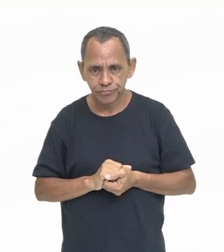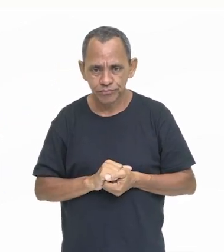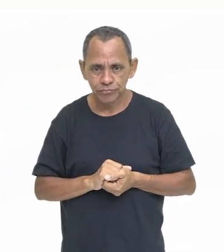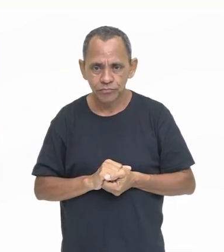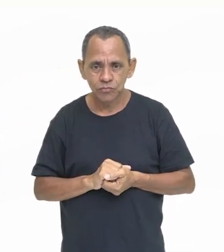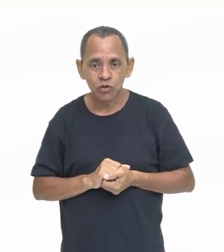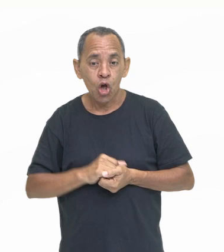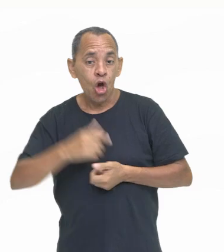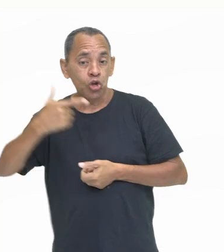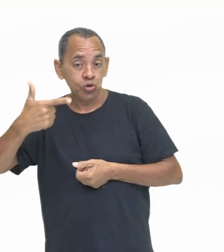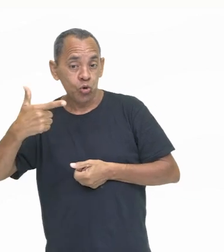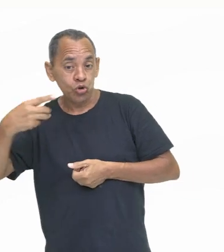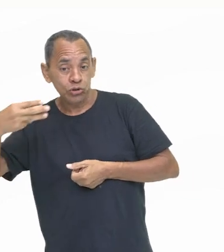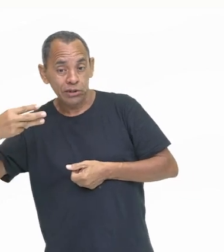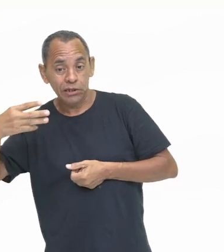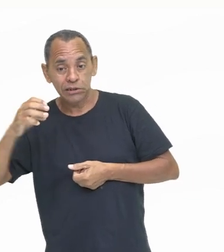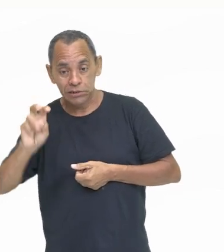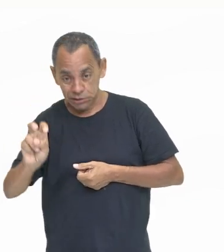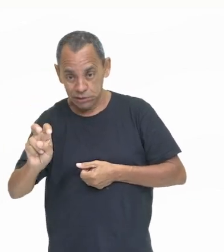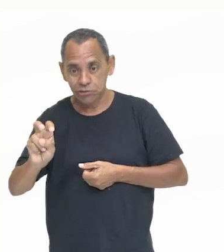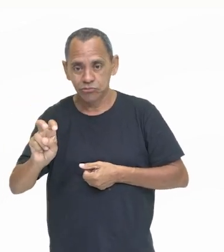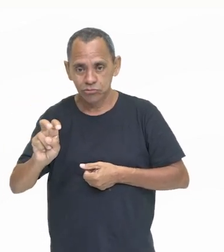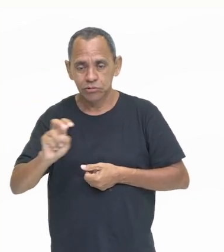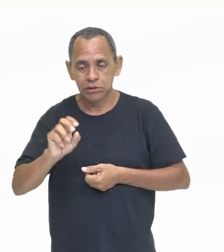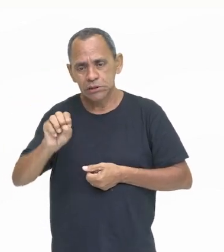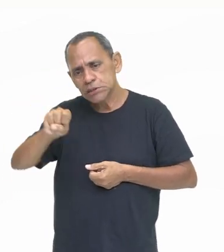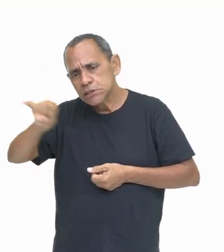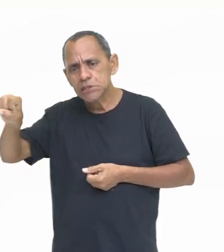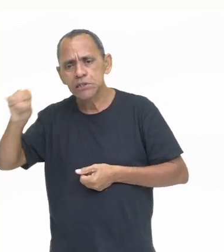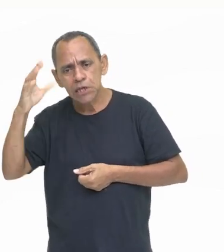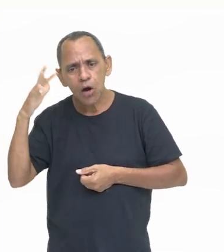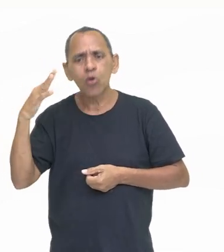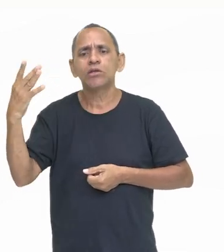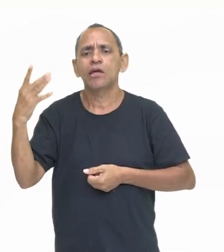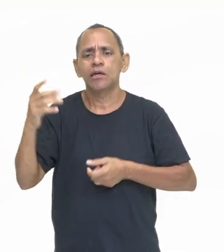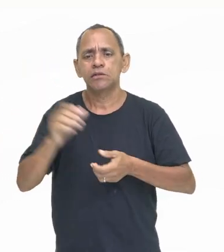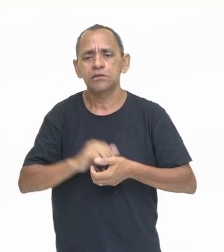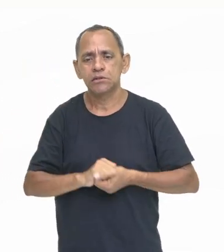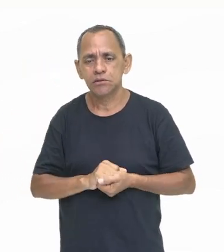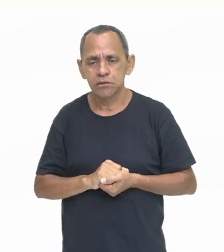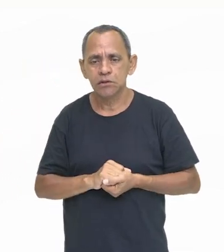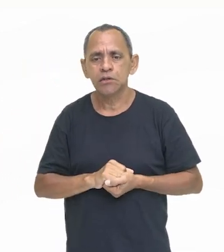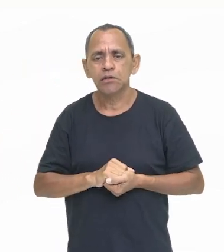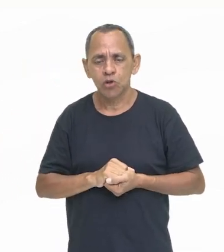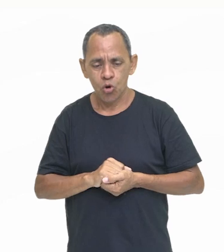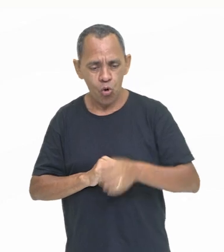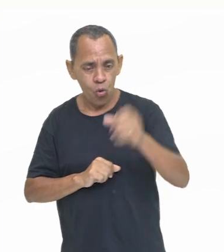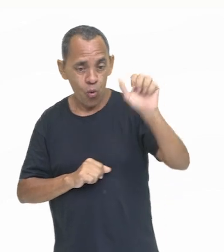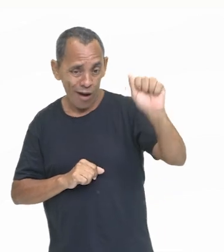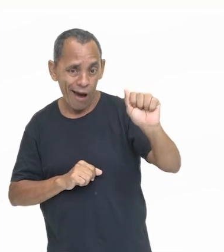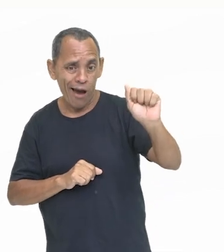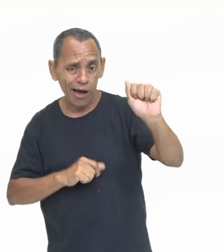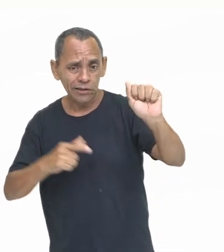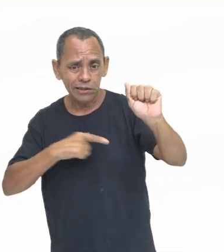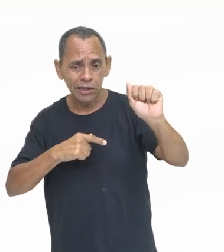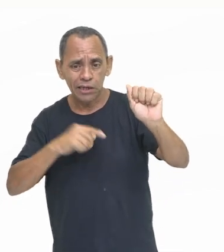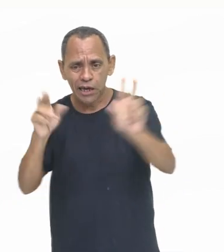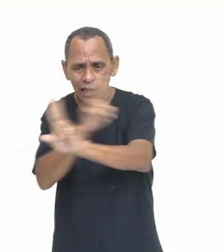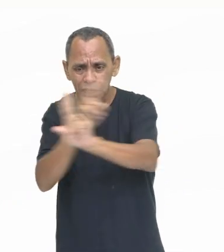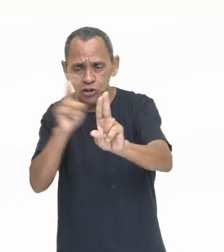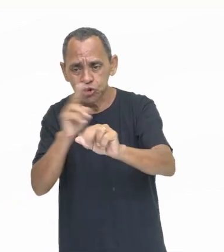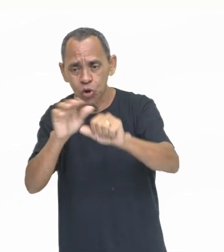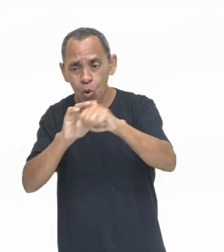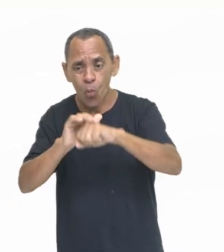5. Quando isso ocorre, né, quando o elemento de A tem mais de um envolvimento com o elemento de B, nós não